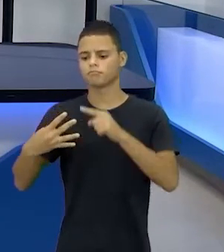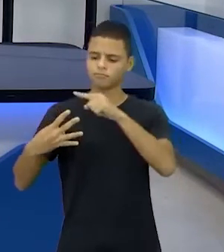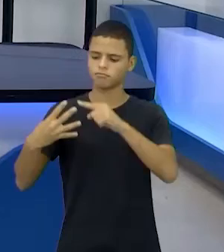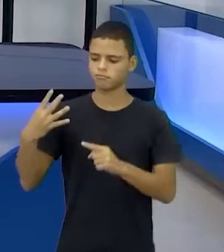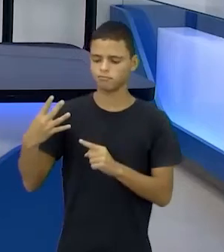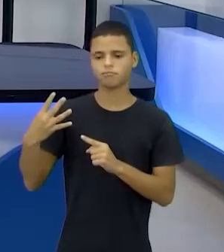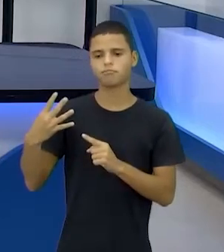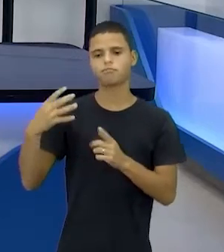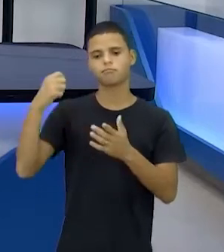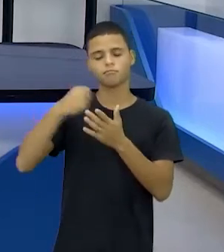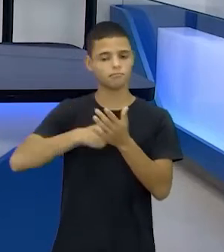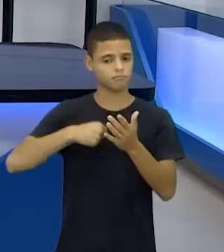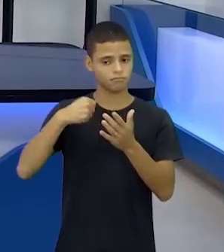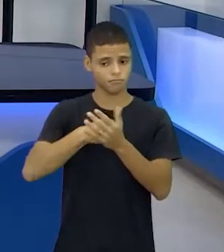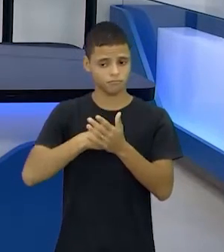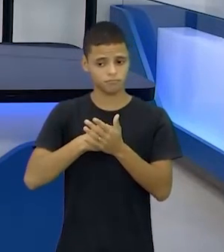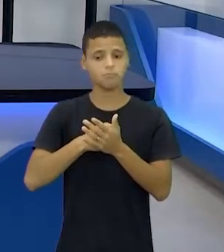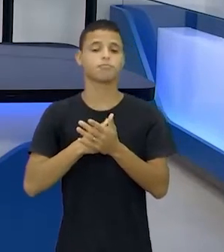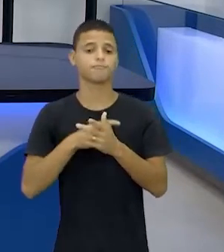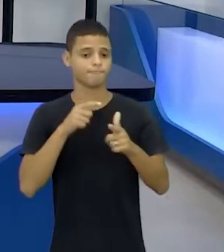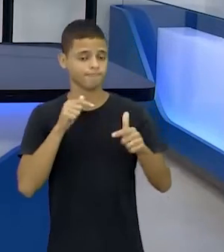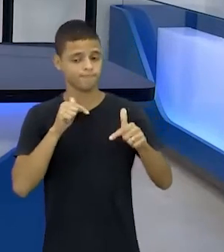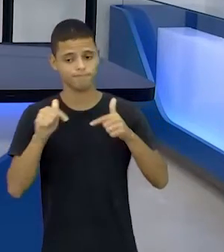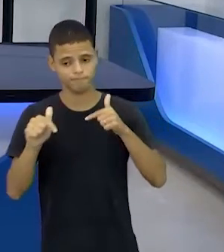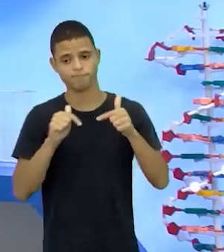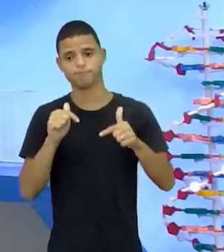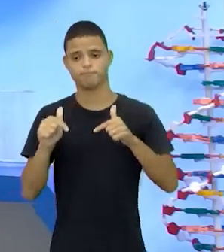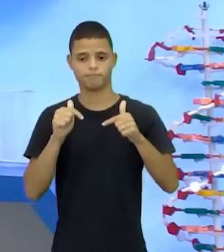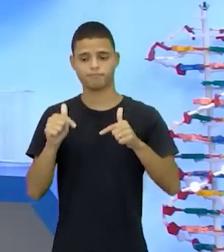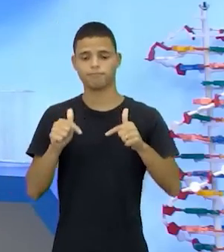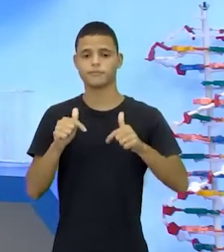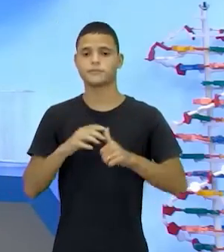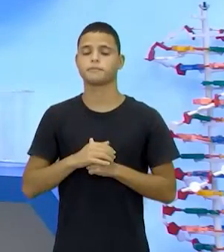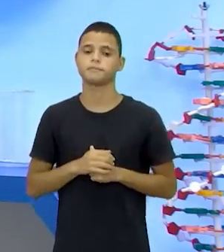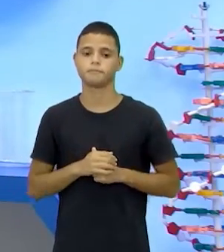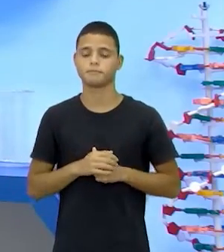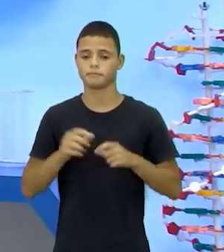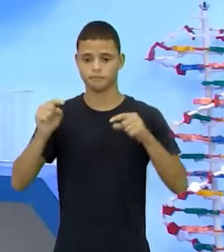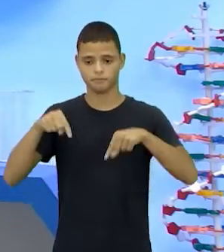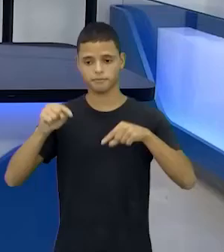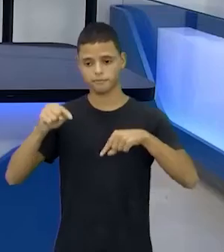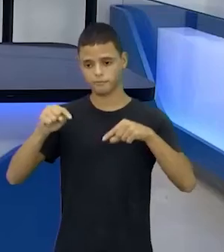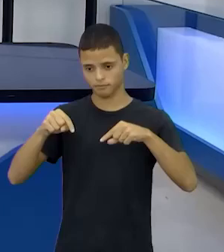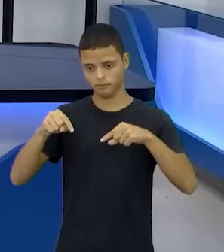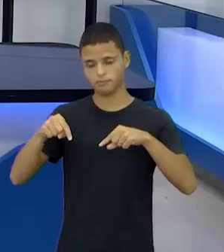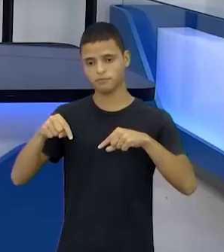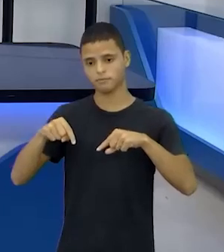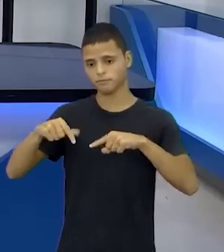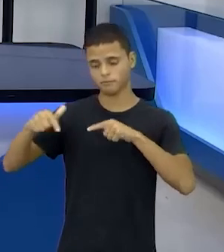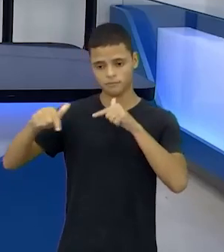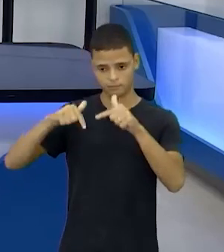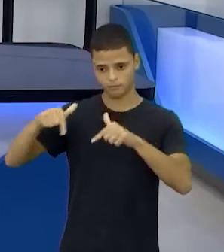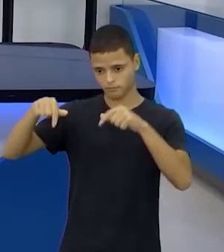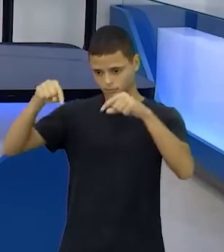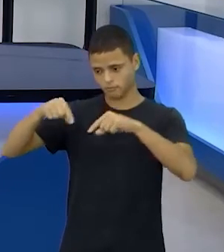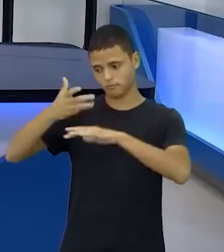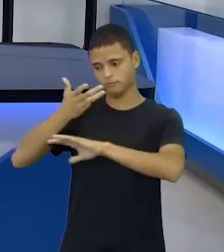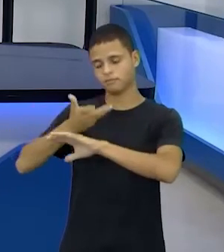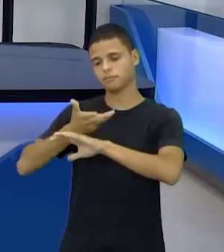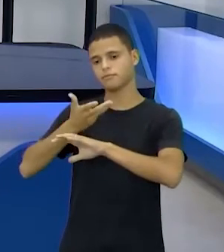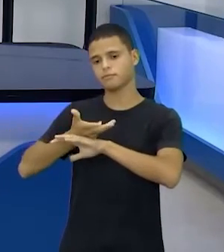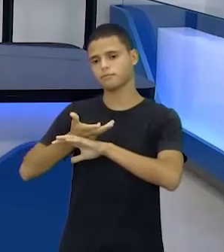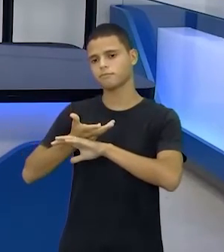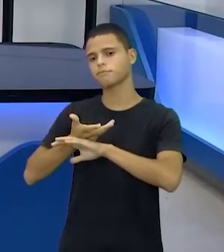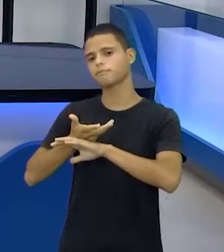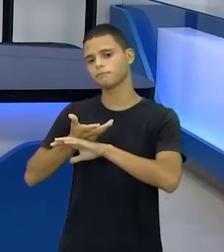que trabalharemos ao longo desta... Trabalharemos não, eu aprenderei, né, ao longo desta unidade. Trabalharemos. Desse componente, na verdade, né? Não, é